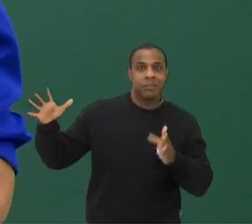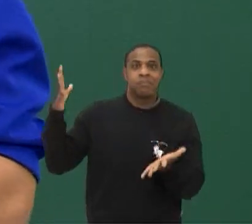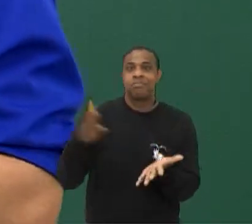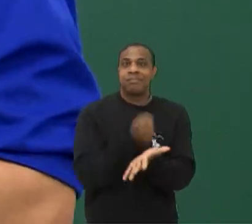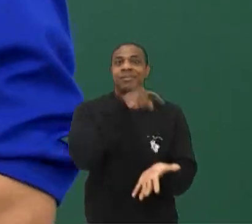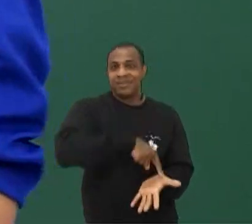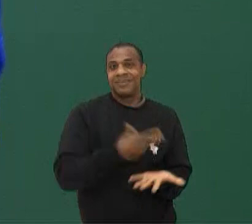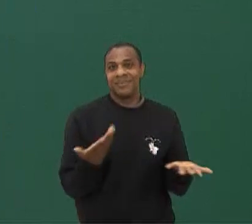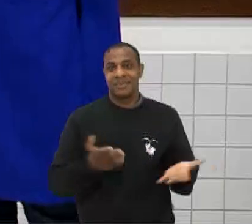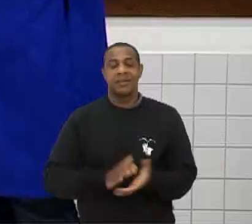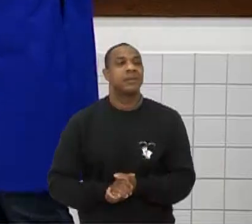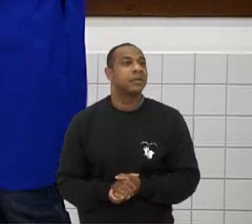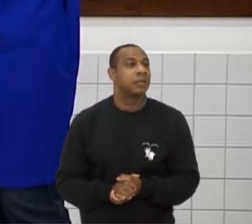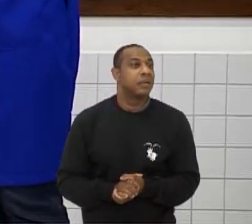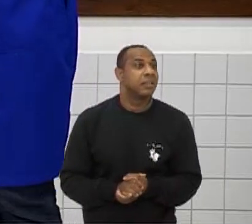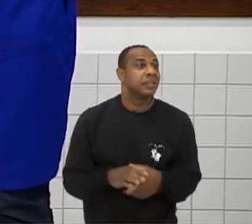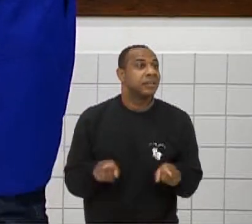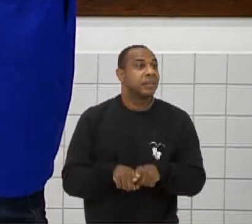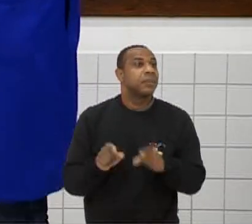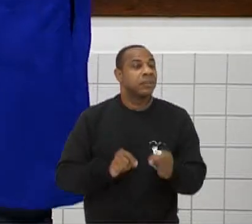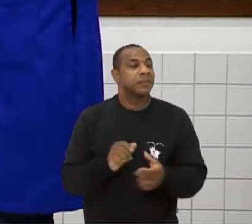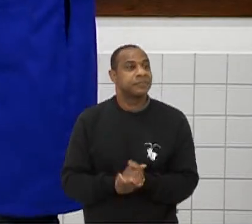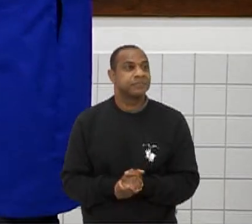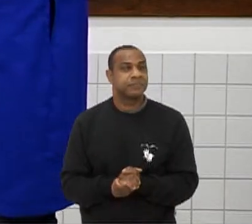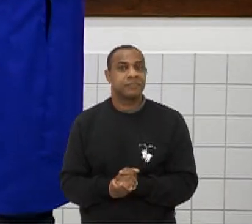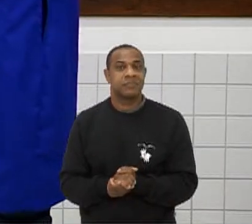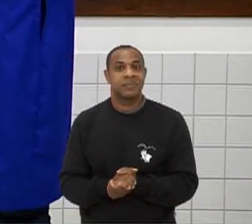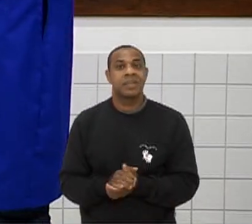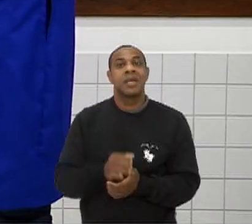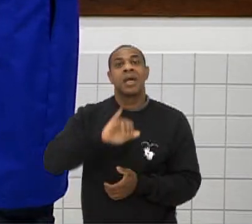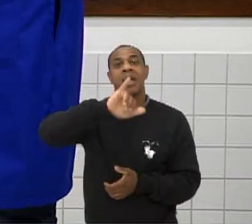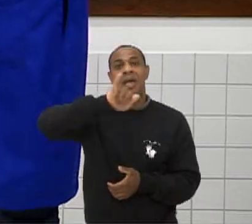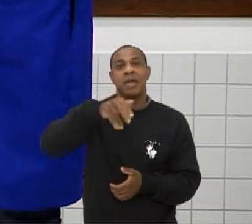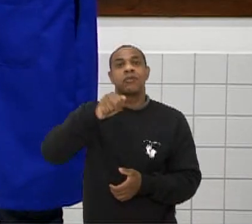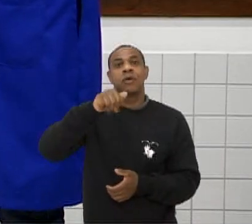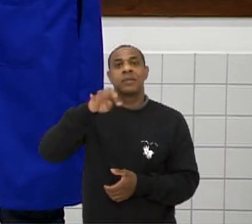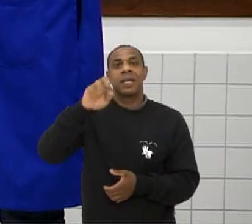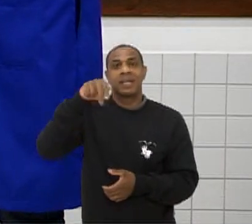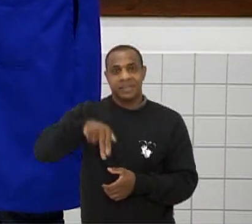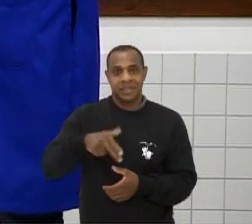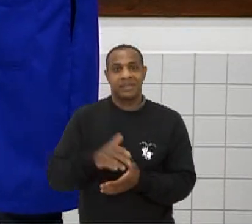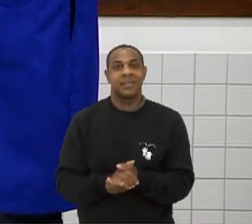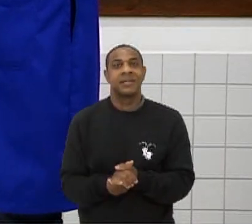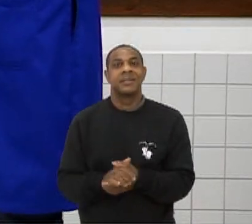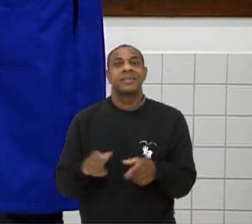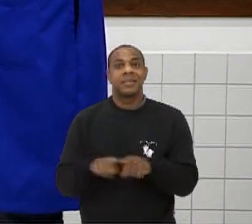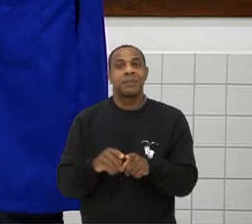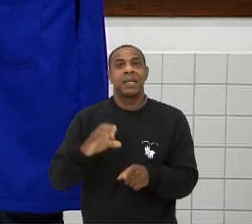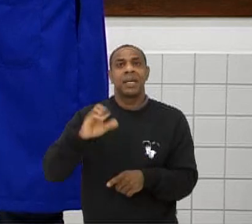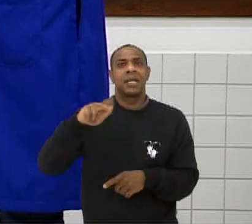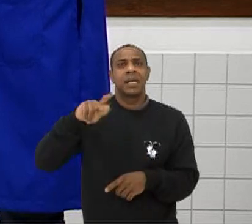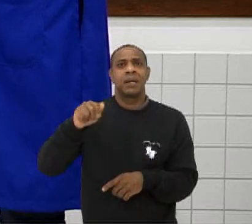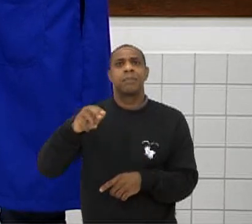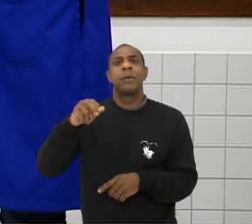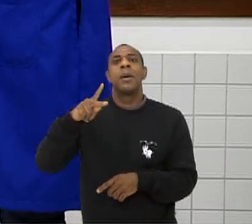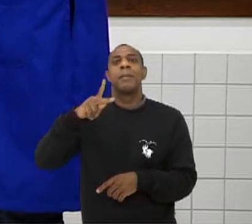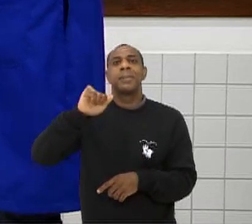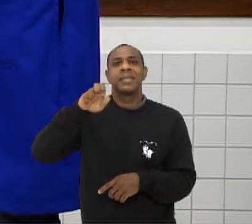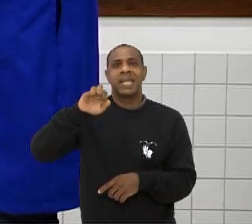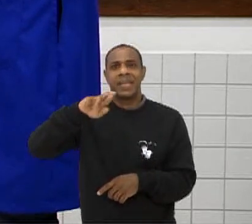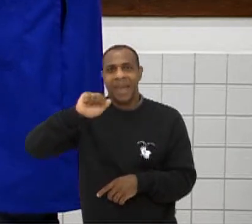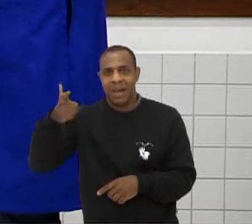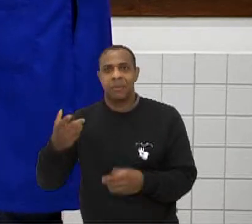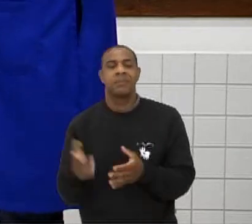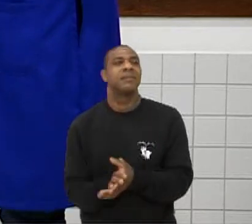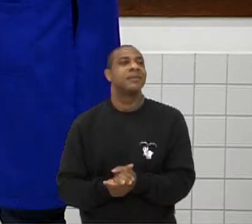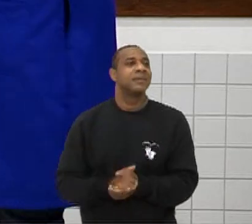bom para a Inglaterra esse cenário. E um salve aí pro Jonathan Machado, Colégio Estadual do Campo do Pinheiral de Baixo, em Palmeira,